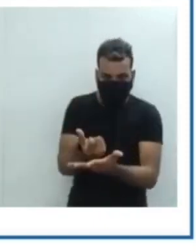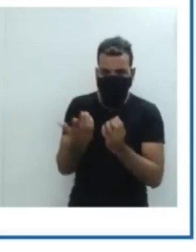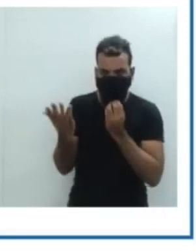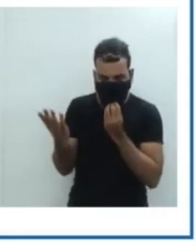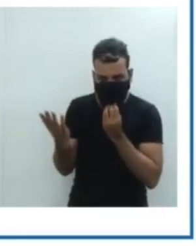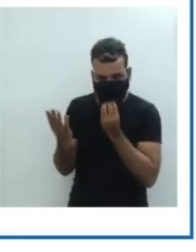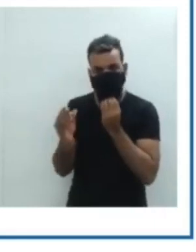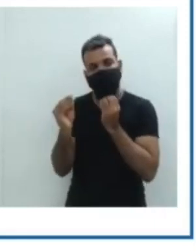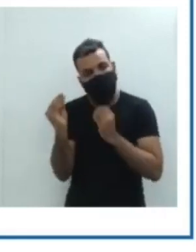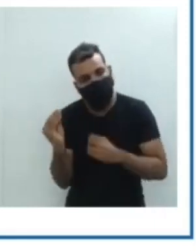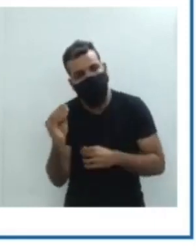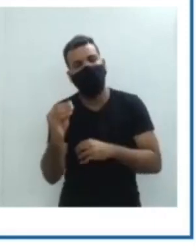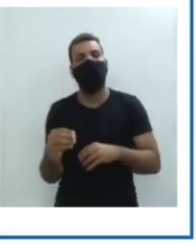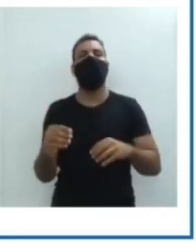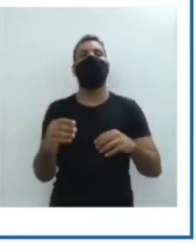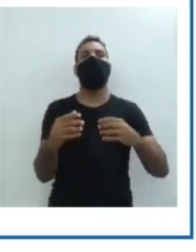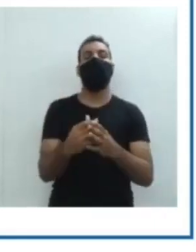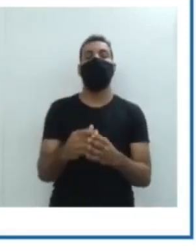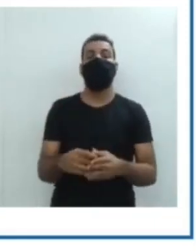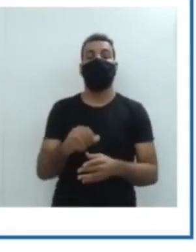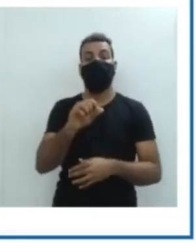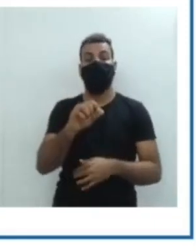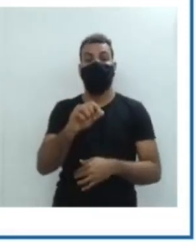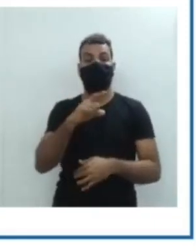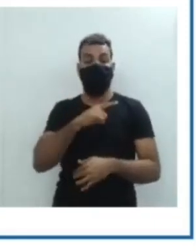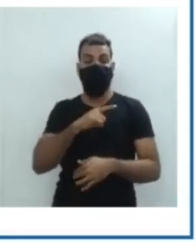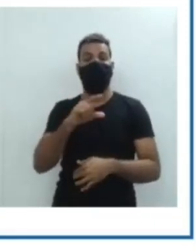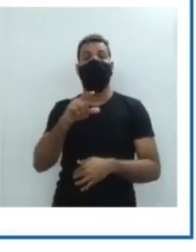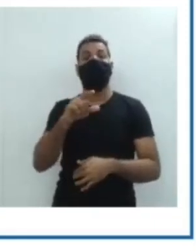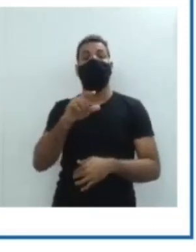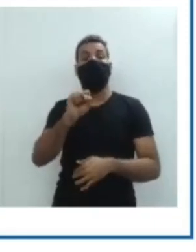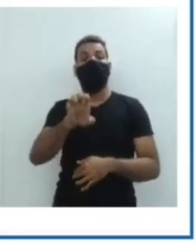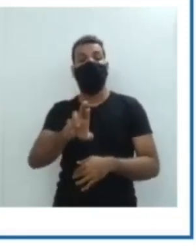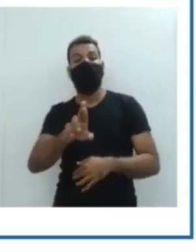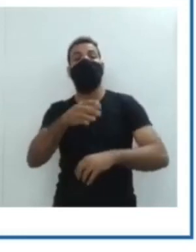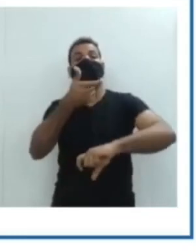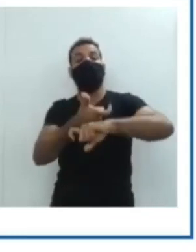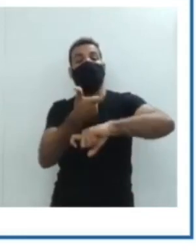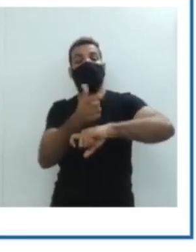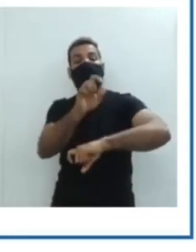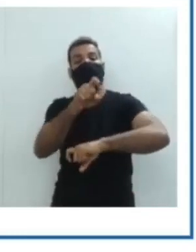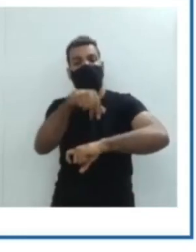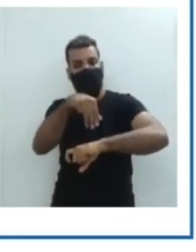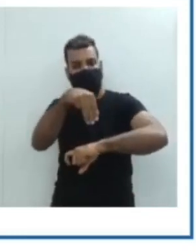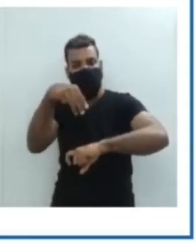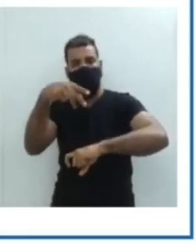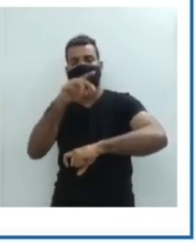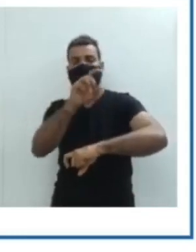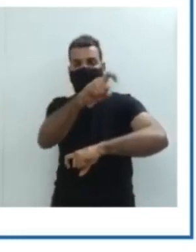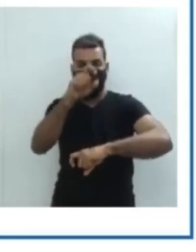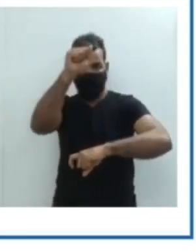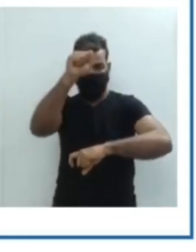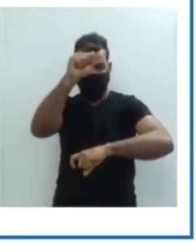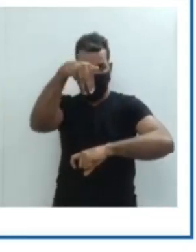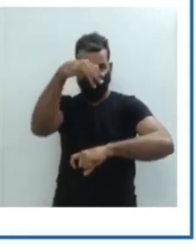inserir na pasta C shamp HP Dogs Ok Possivelmente quando você baixar esse código